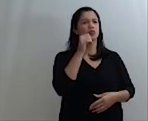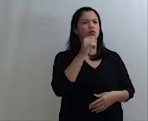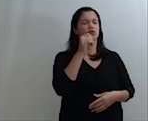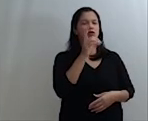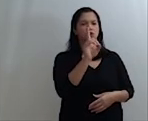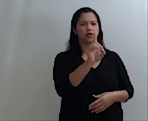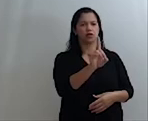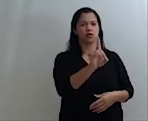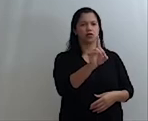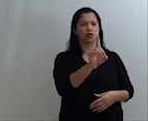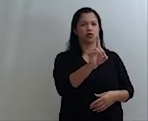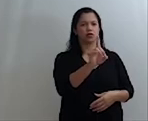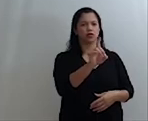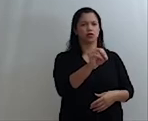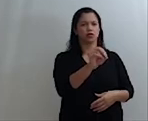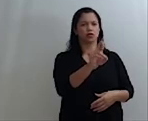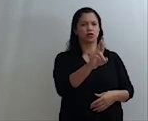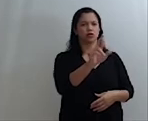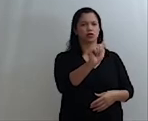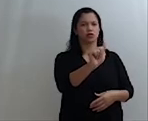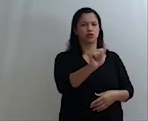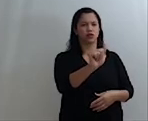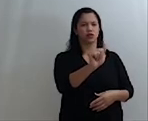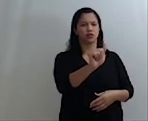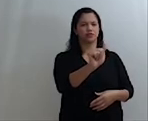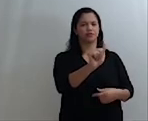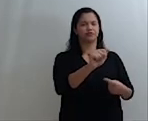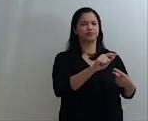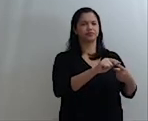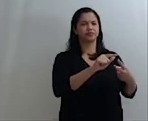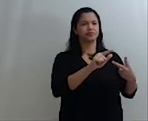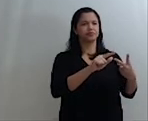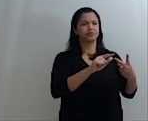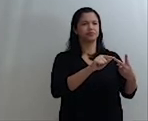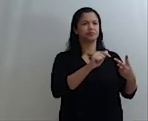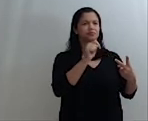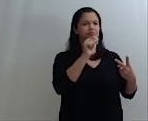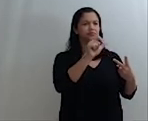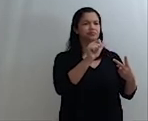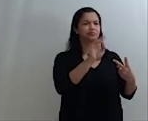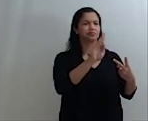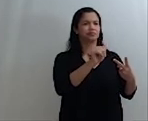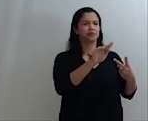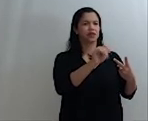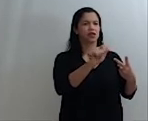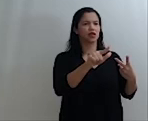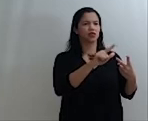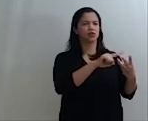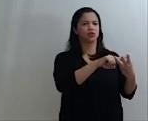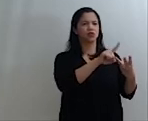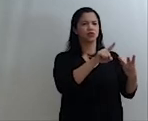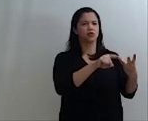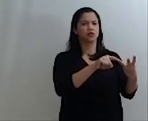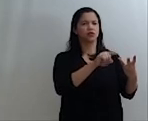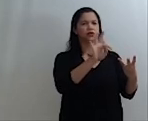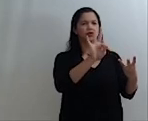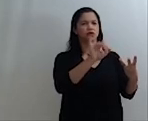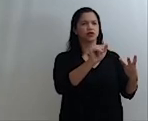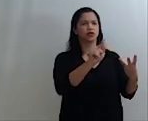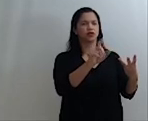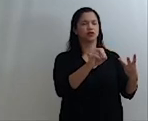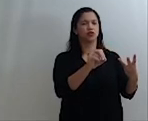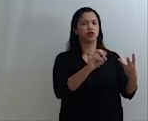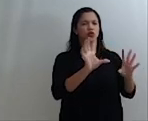raal e Dr Rafael tuckerman e também pelo Instituto de defesa dos direitos de defesa quanto a este